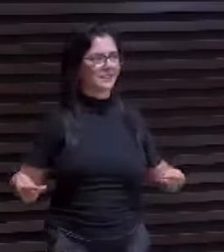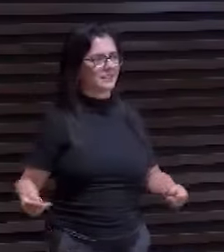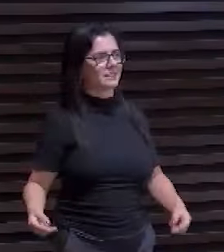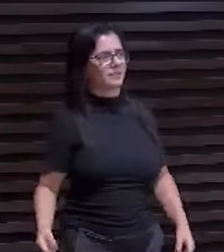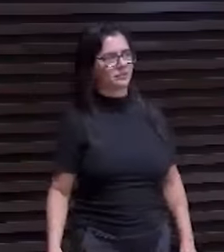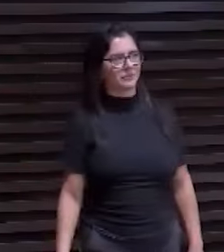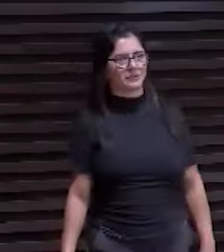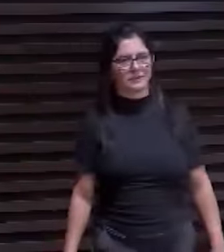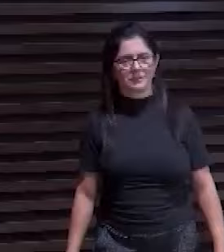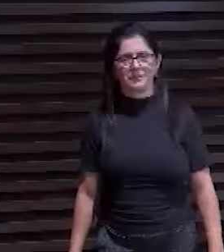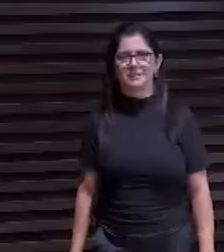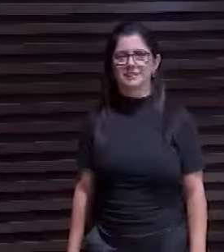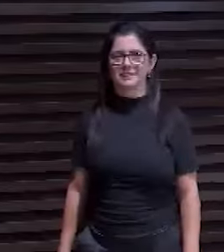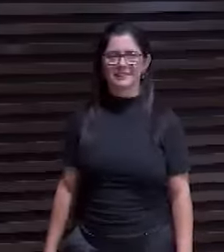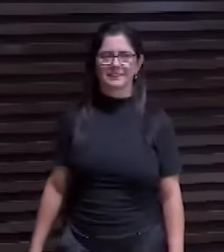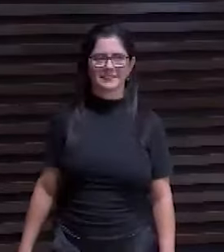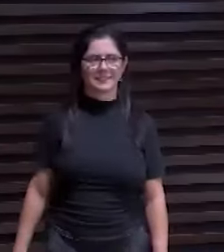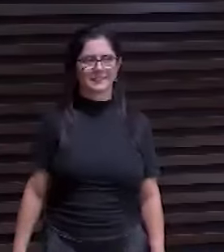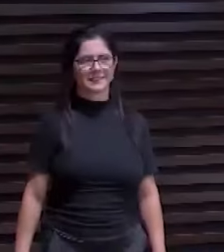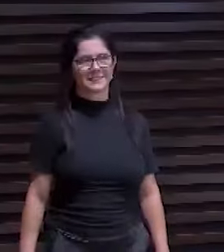todas as